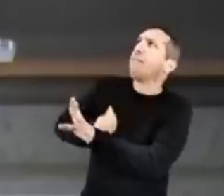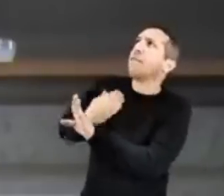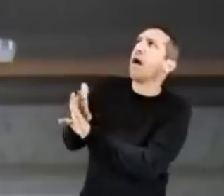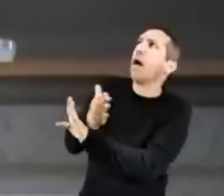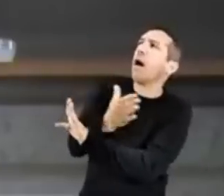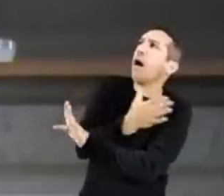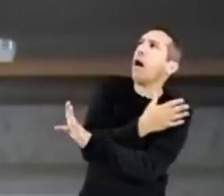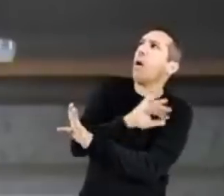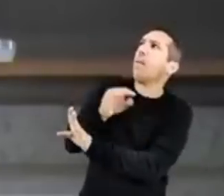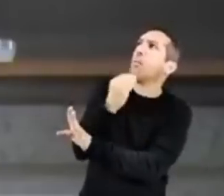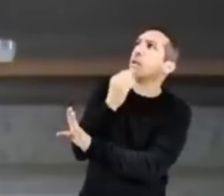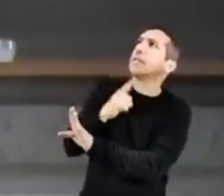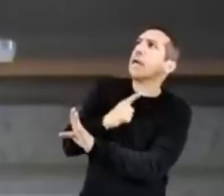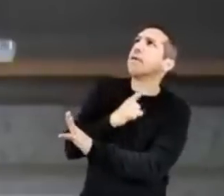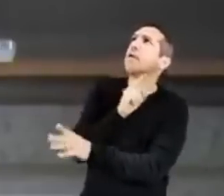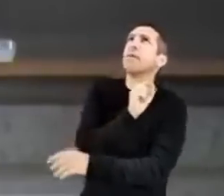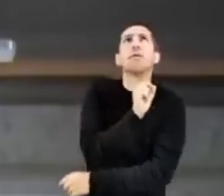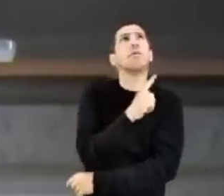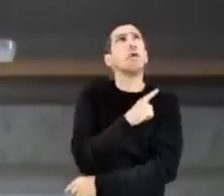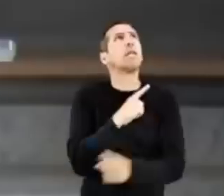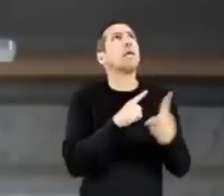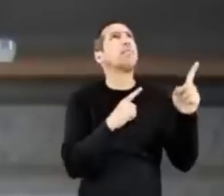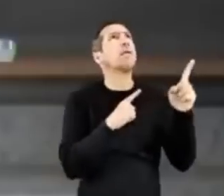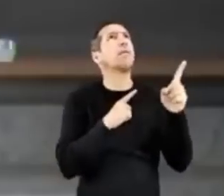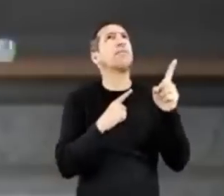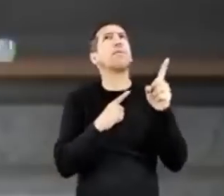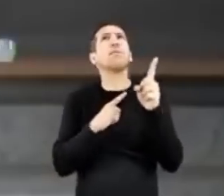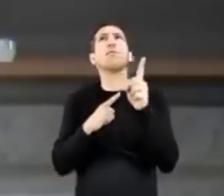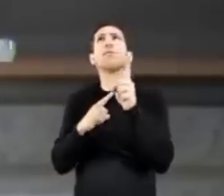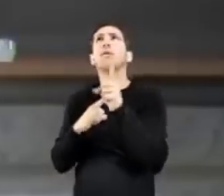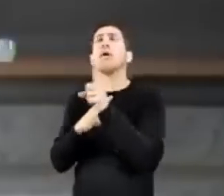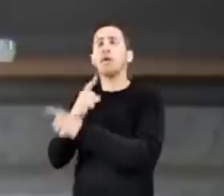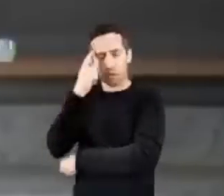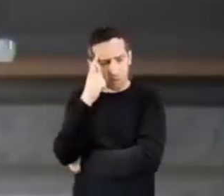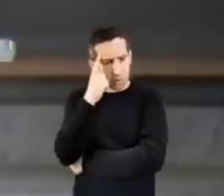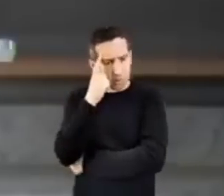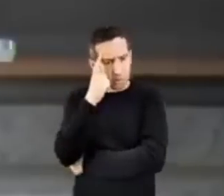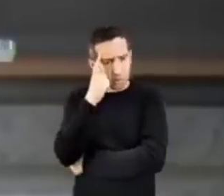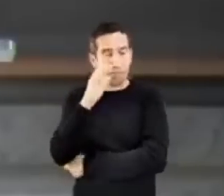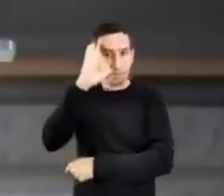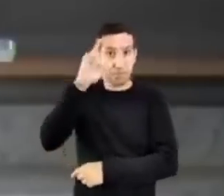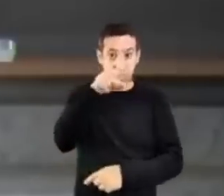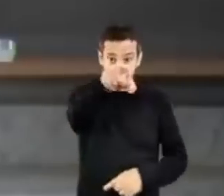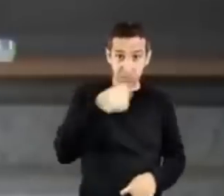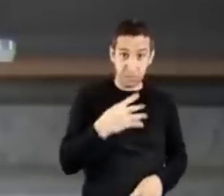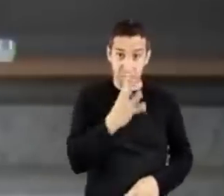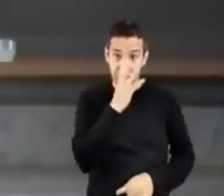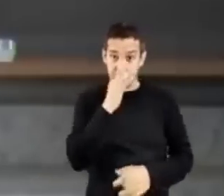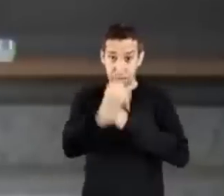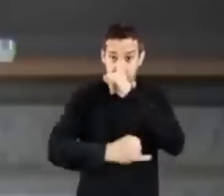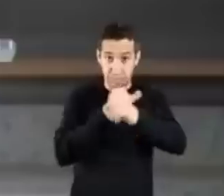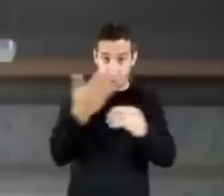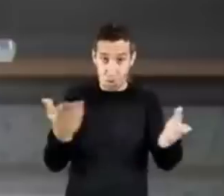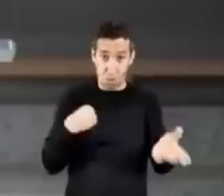oportunidades que Elas tiveram durante toda a vida imagina você alguém que está assistindo agora pela internet ou alguém que está aqui presente